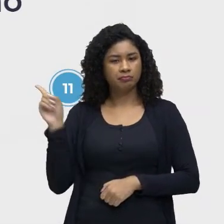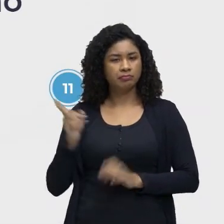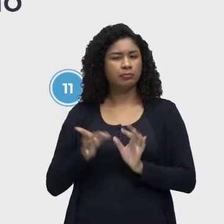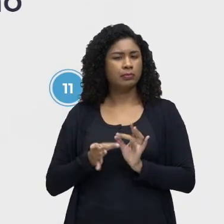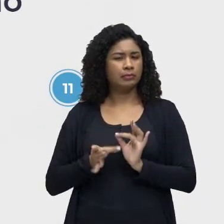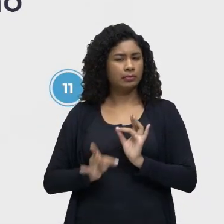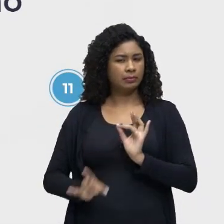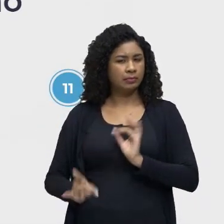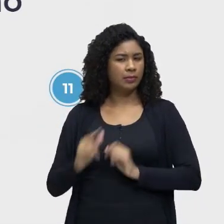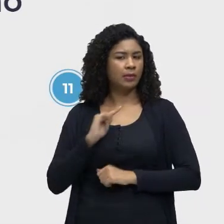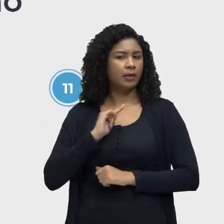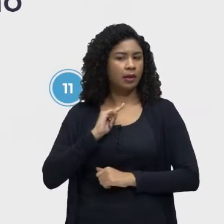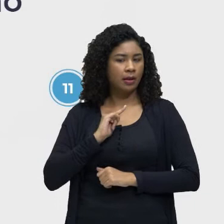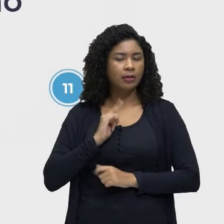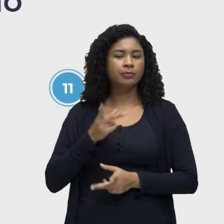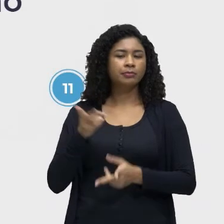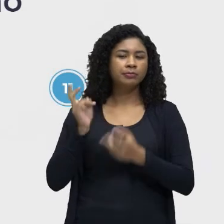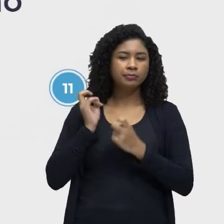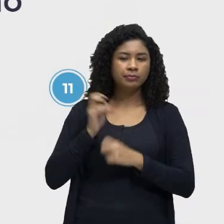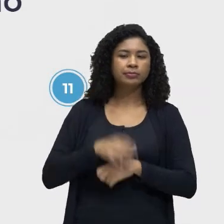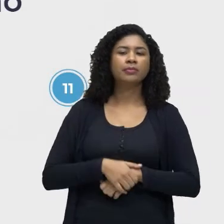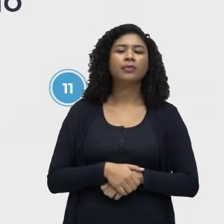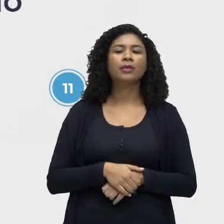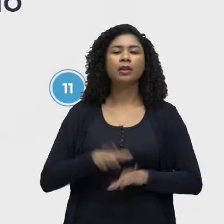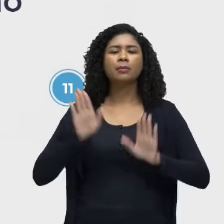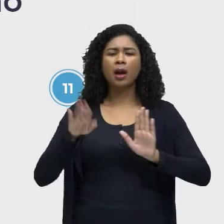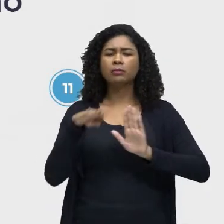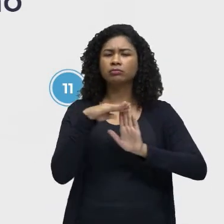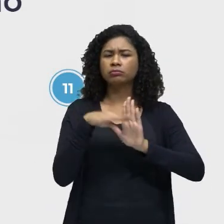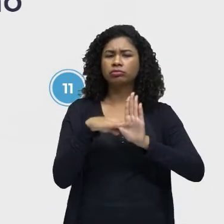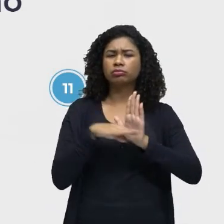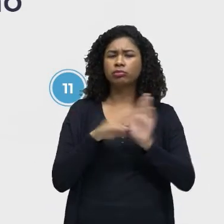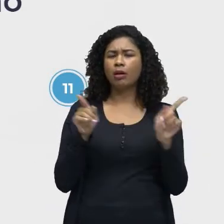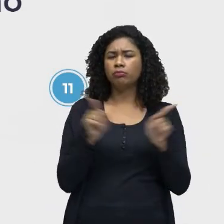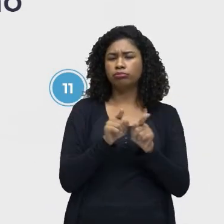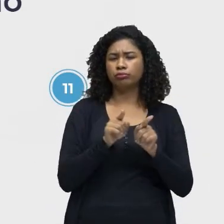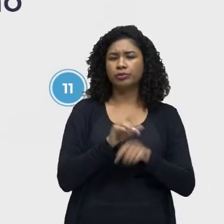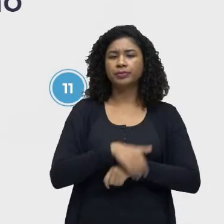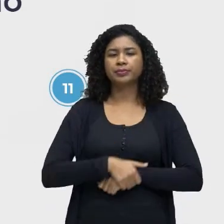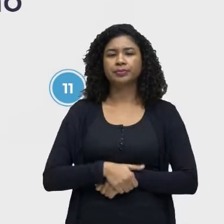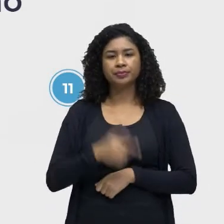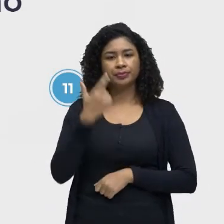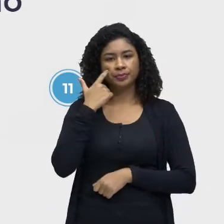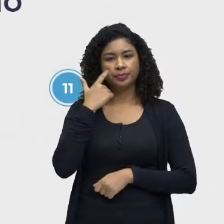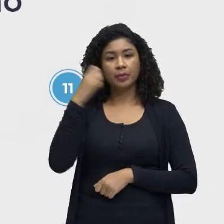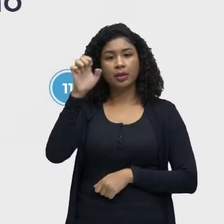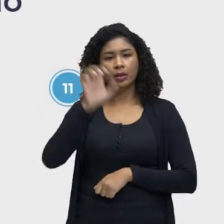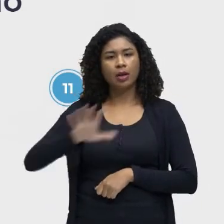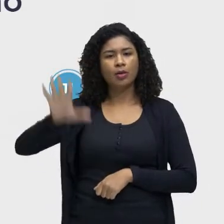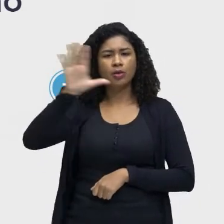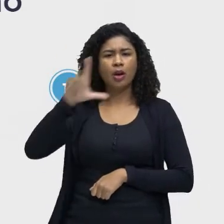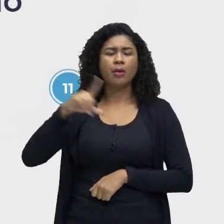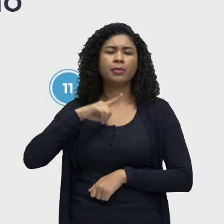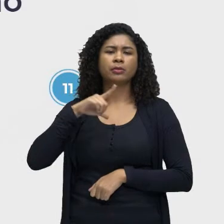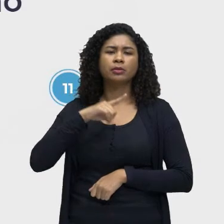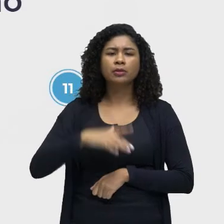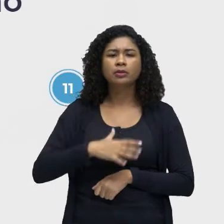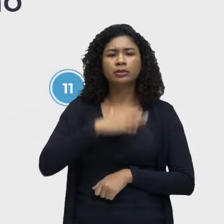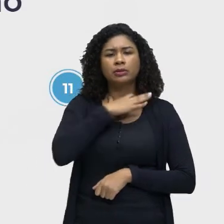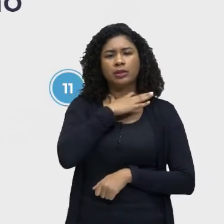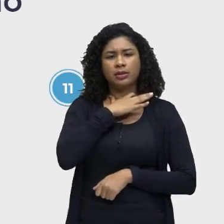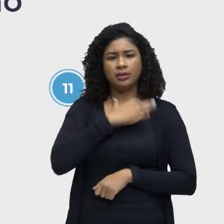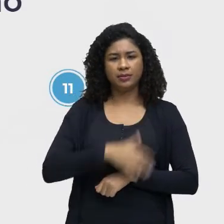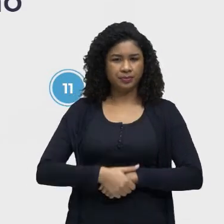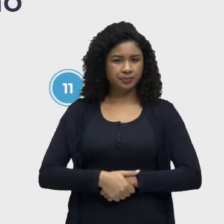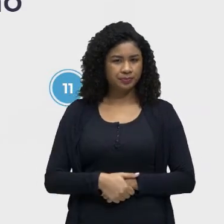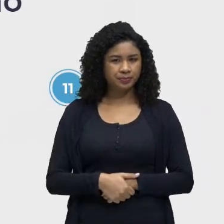vocês já podem observar, mas as alternativas são bem pequenininhas. Então, vamos lá. A Europa vive uma crise migratória. Olha lá que essa